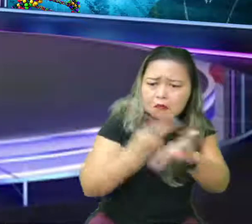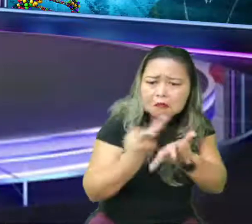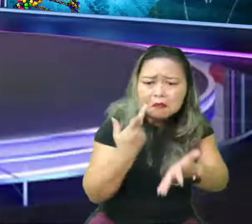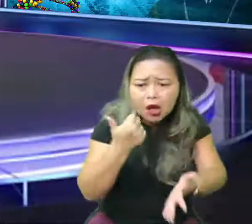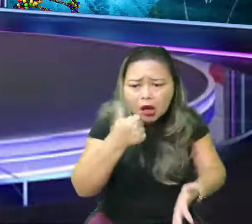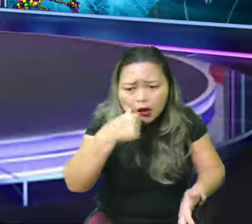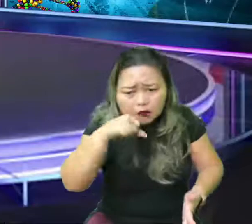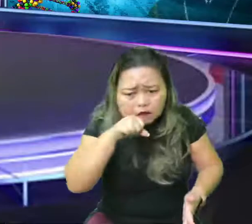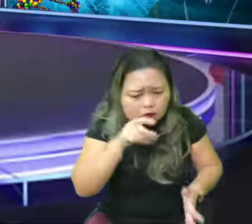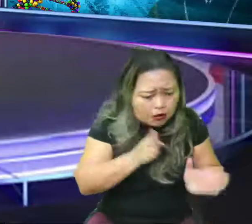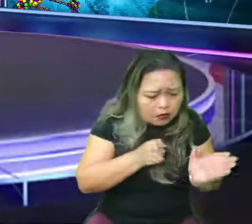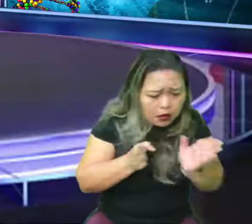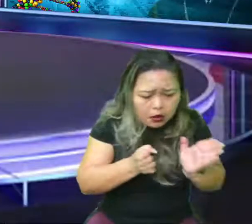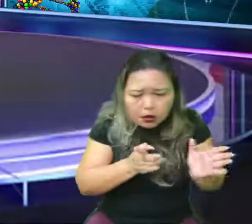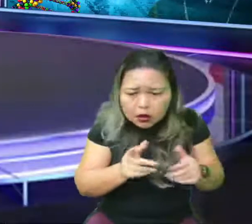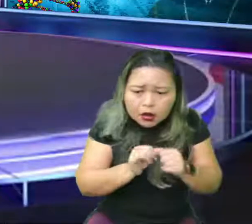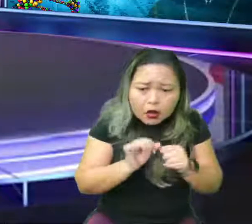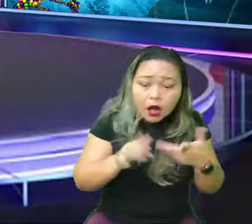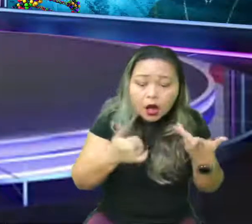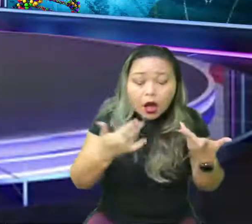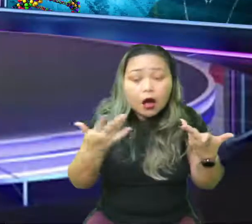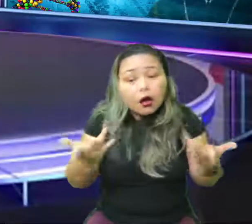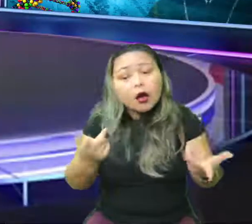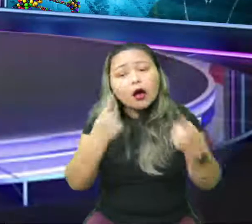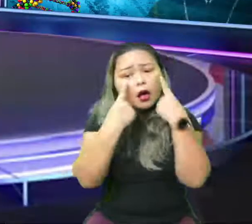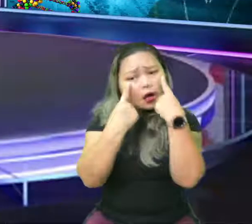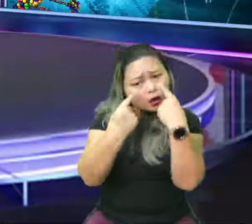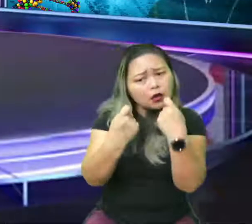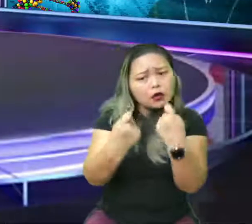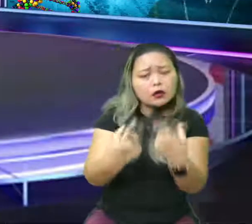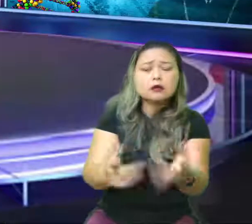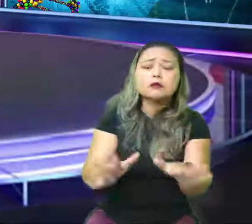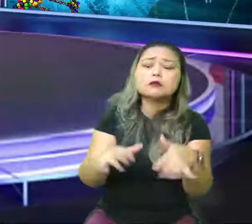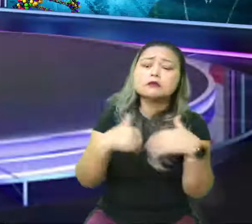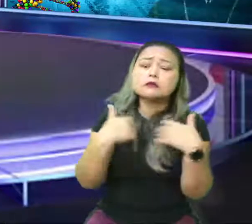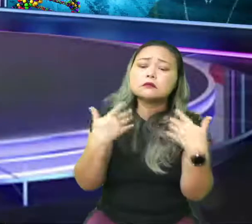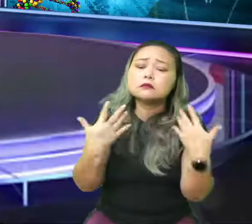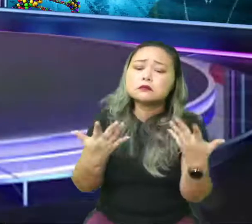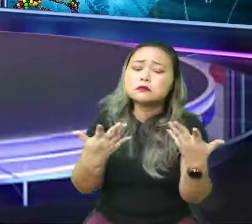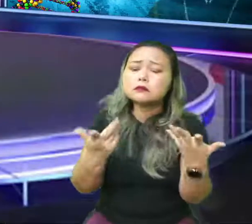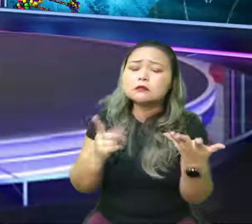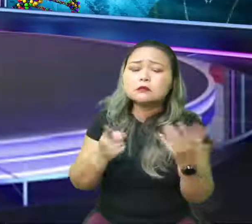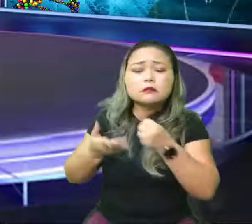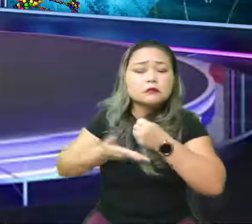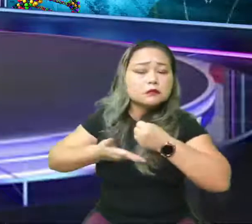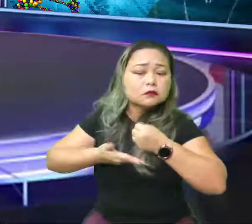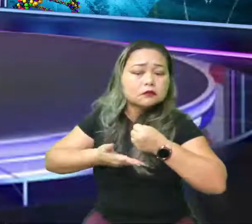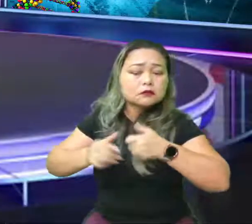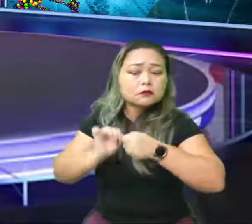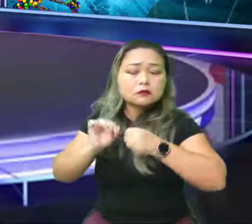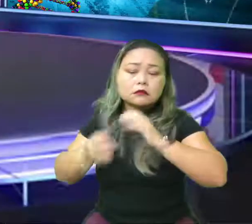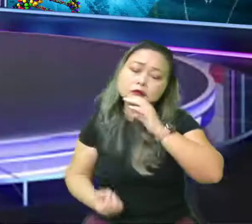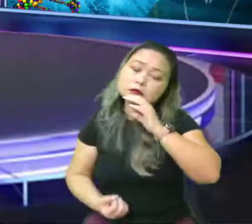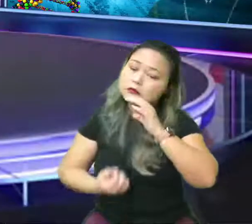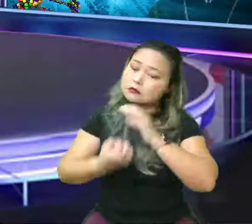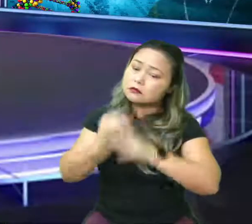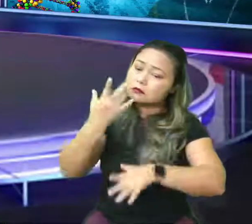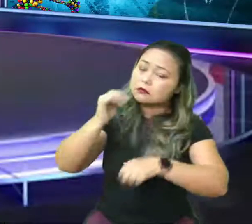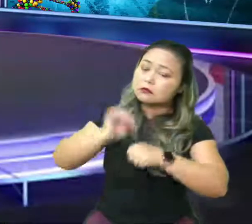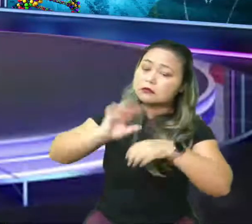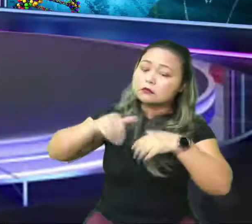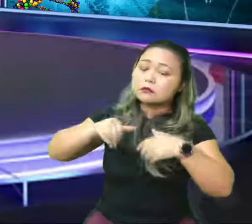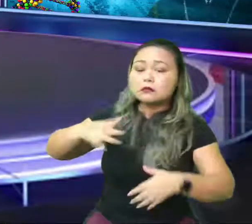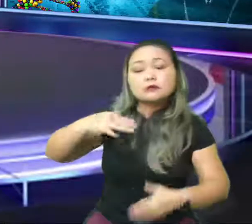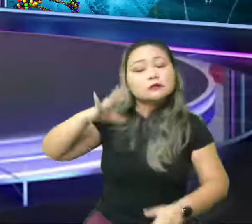e mães, vamos dizer assim. Então, isso foi muito interessante. E aí deu base para ele criar, então,